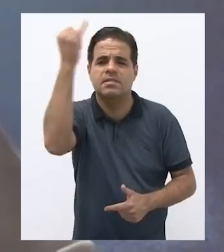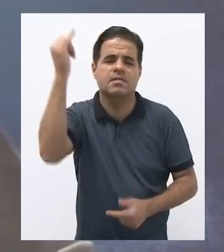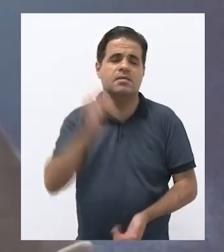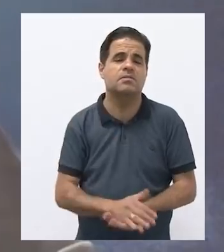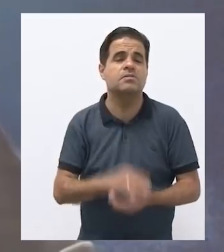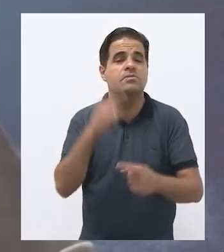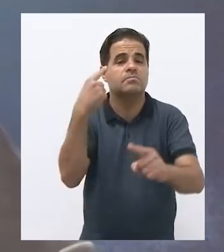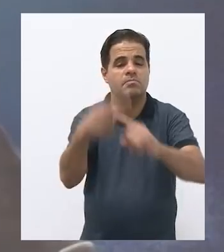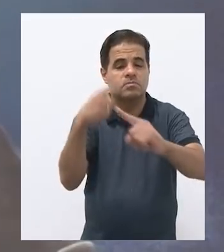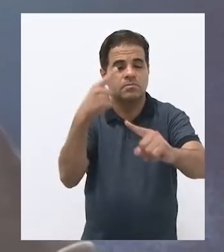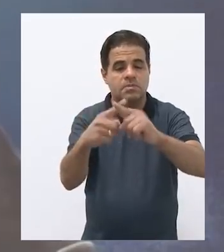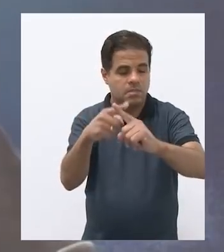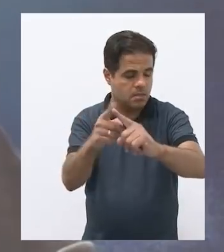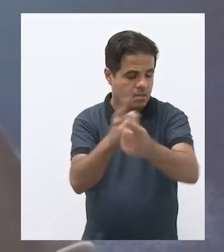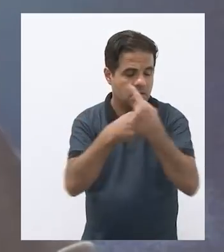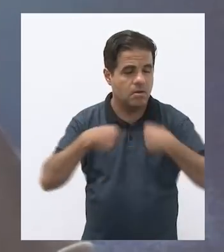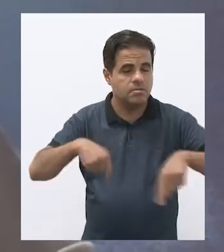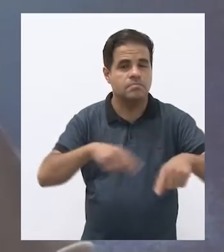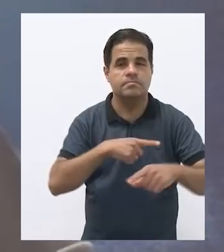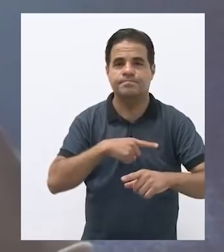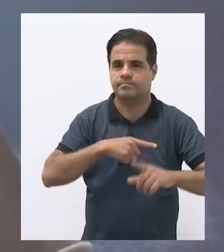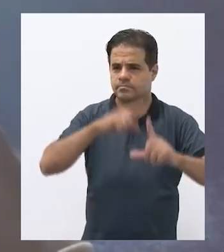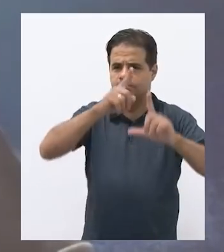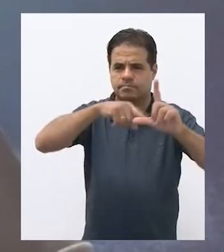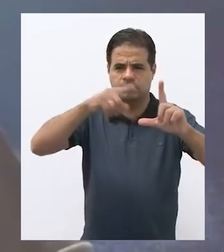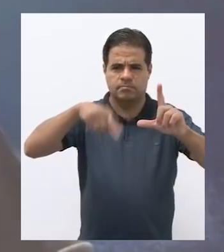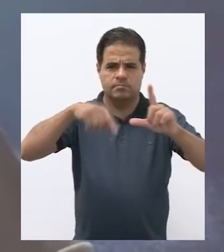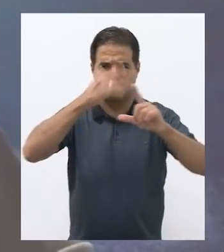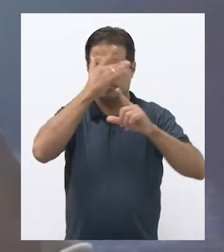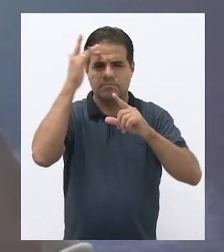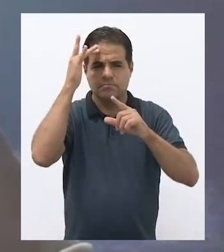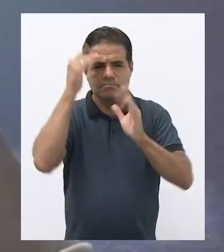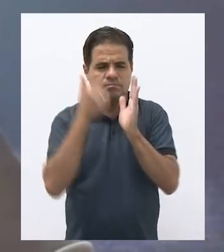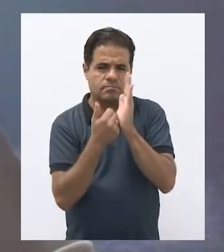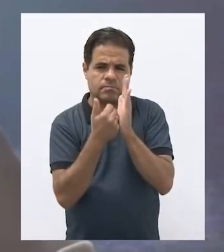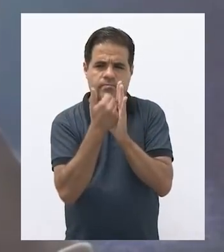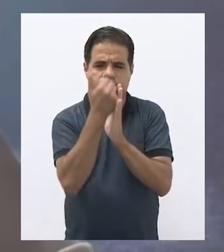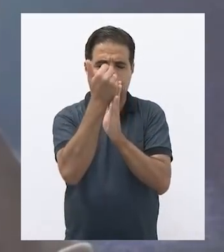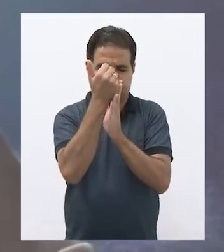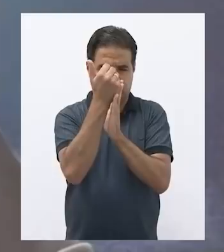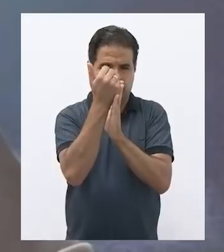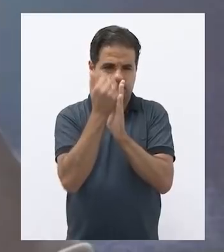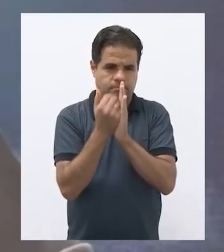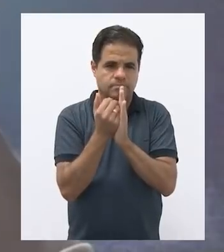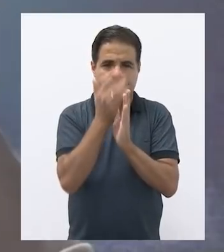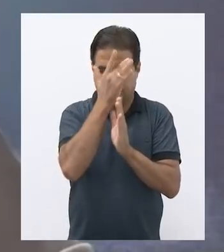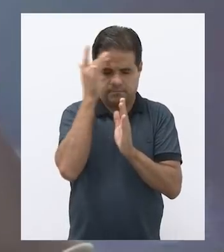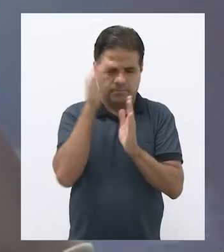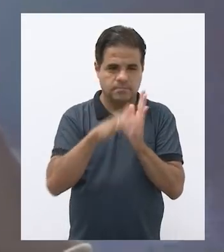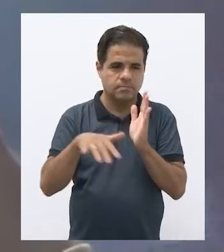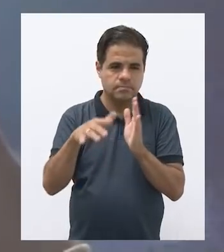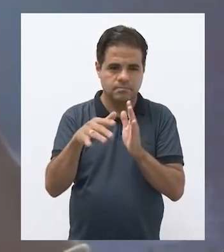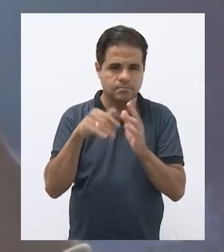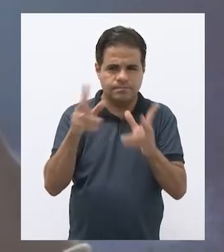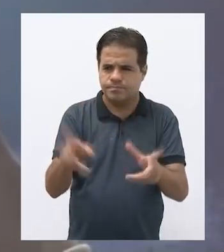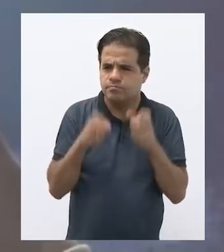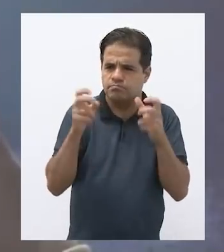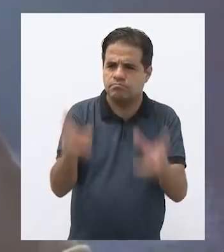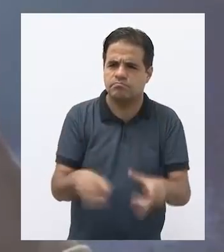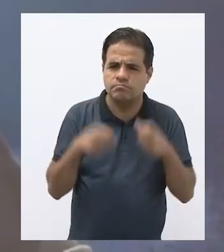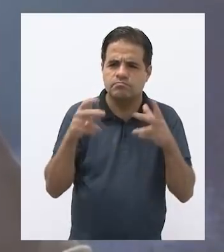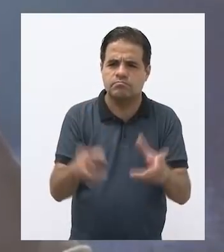Por quê? Porque a gente tem um índice muito alto de subaproveitamento